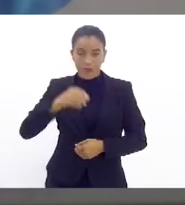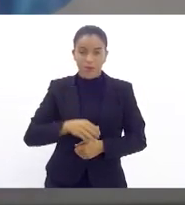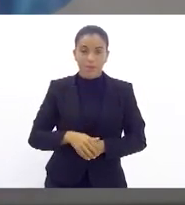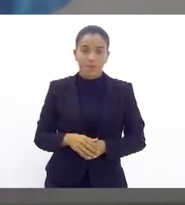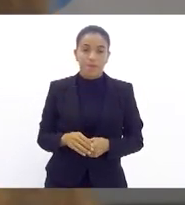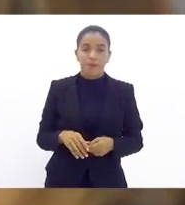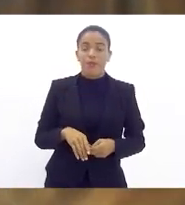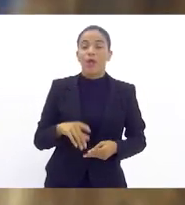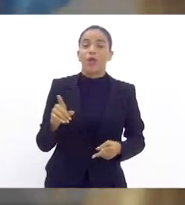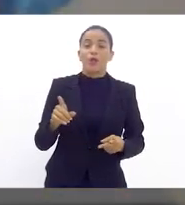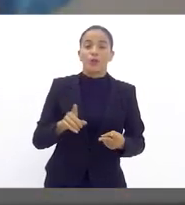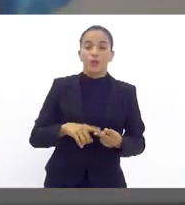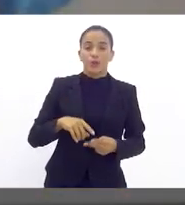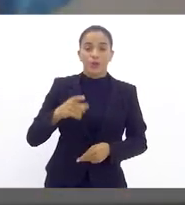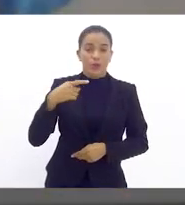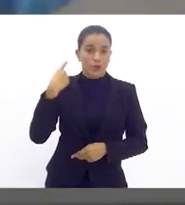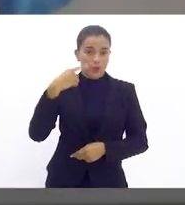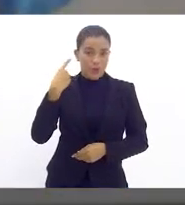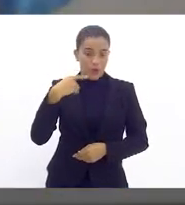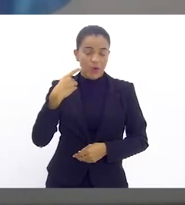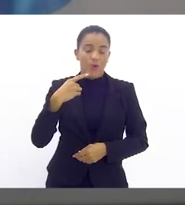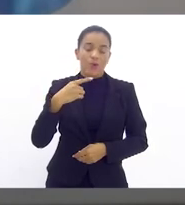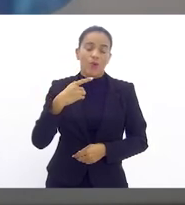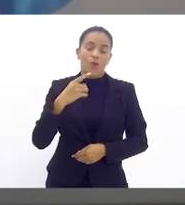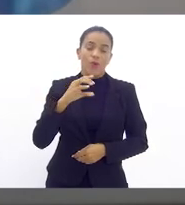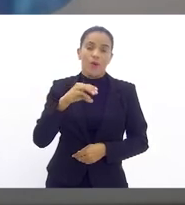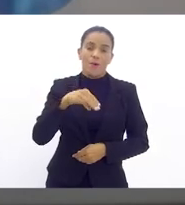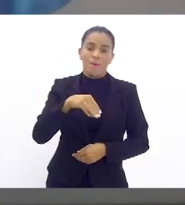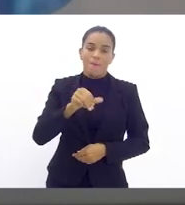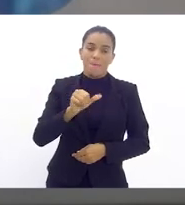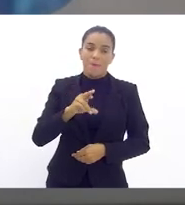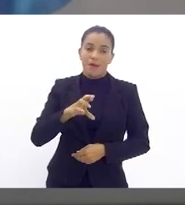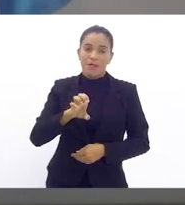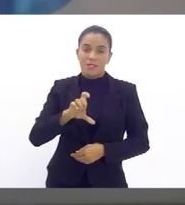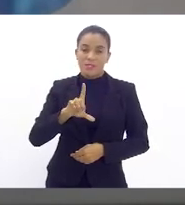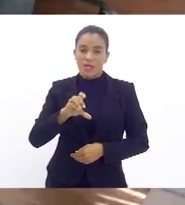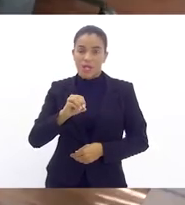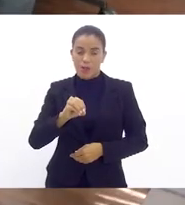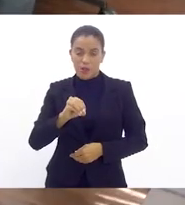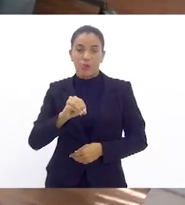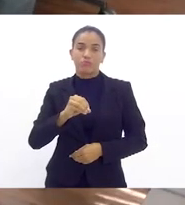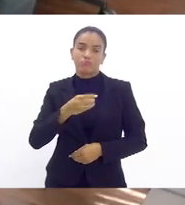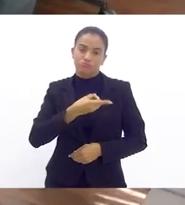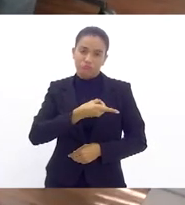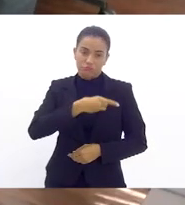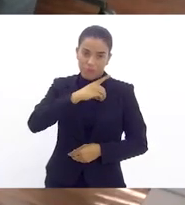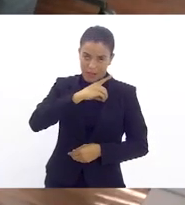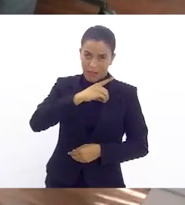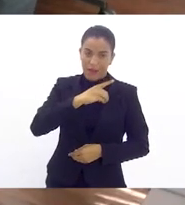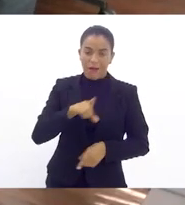doutor Marcelo Braga Maia, também delegado de polícia da Delegacia de Defesa do Serviço de Delegados,